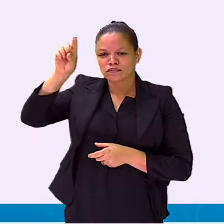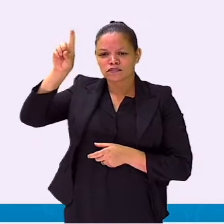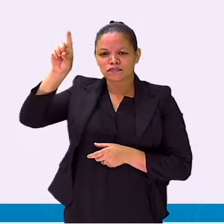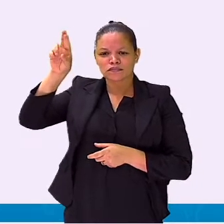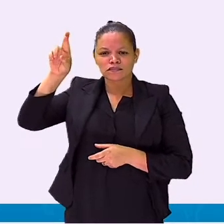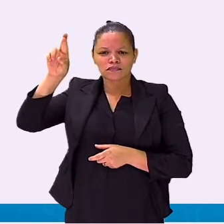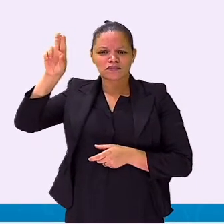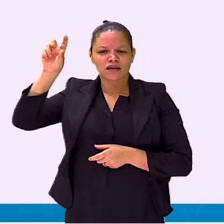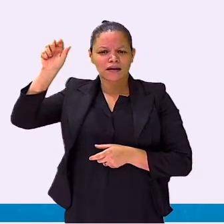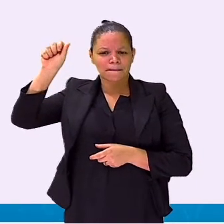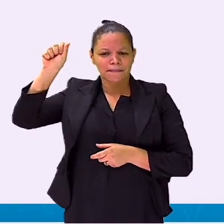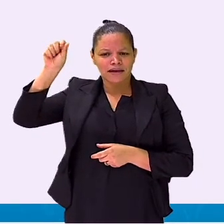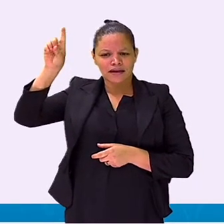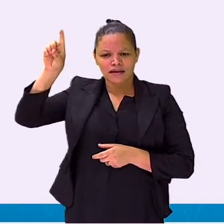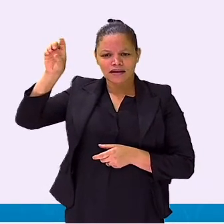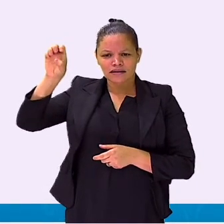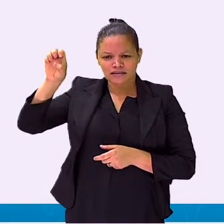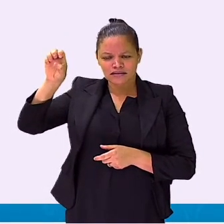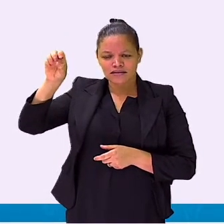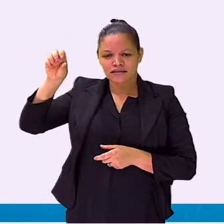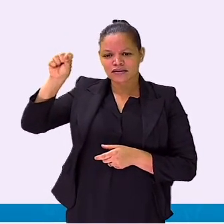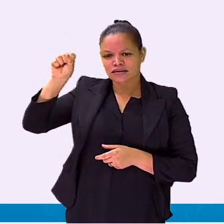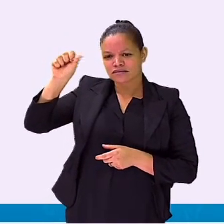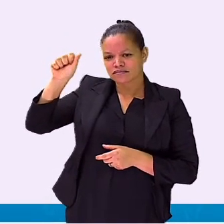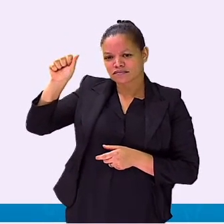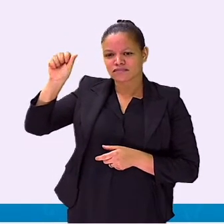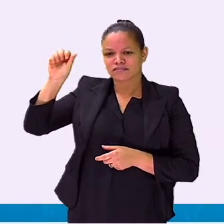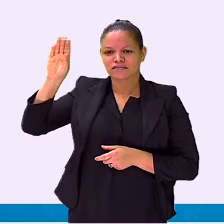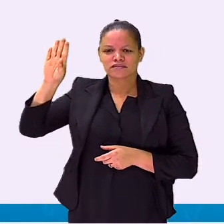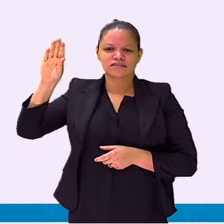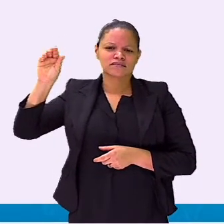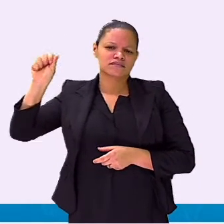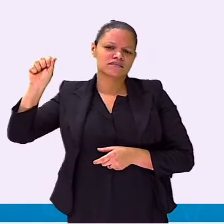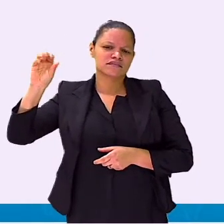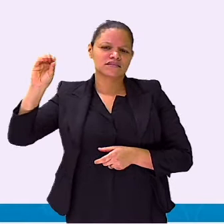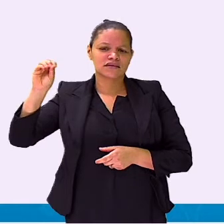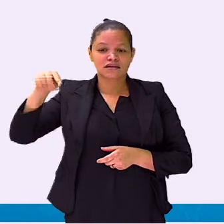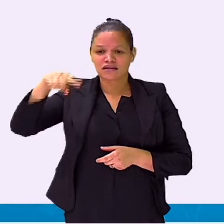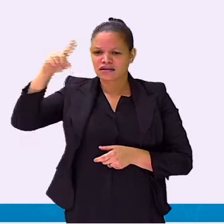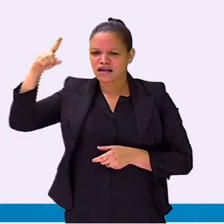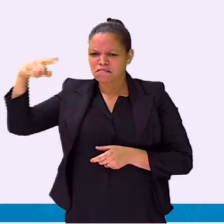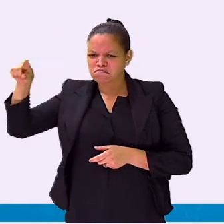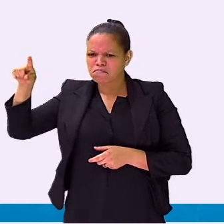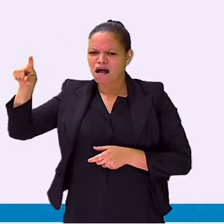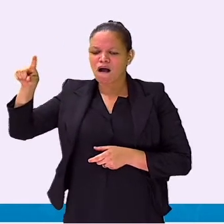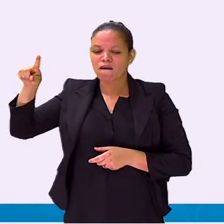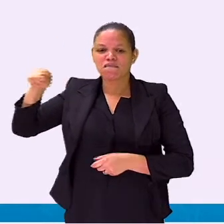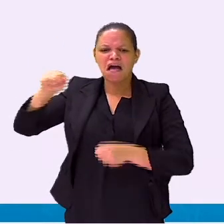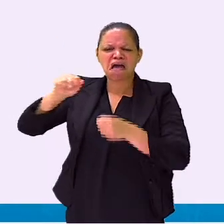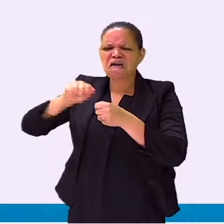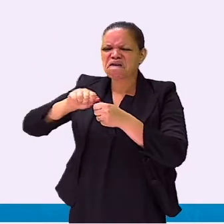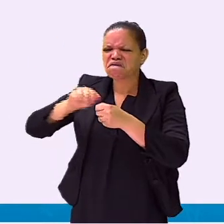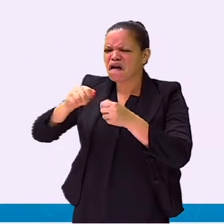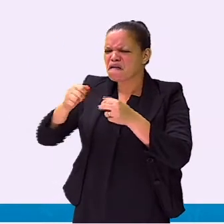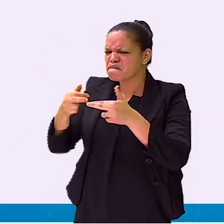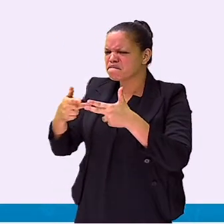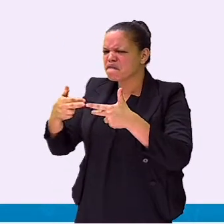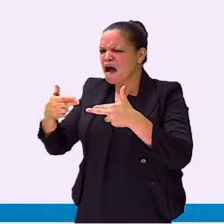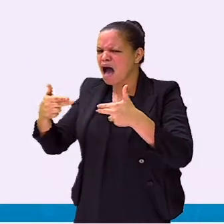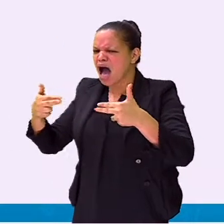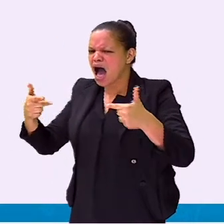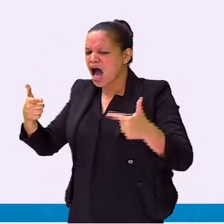peças impressionantes, como a imagem que vocês estão vendo aqui de Arnoldo Silva. E nós conseguimos encontrá-la em